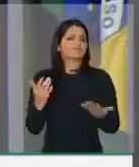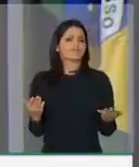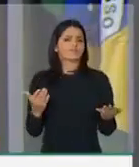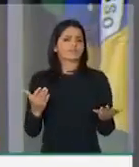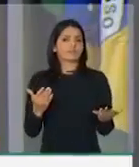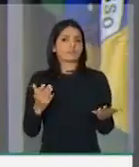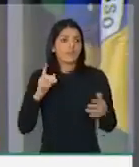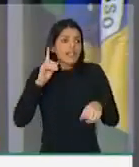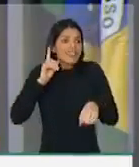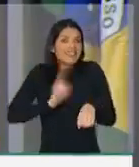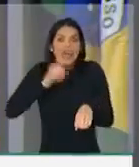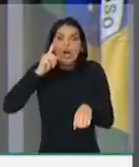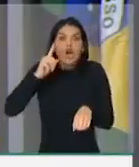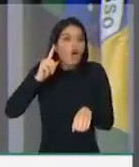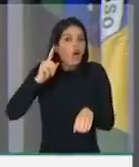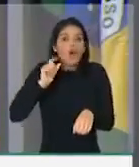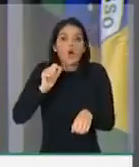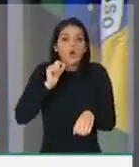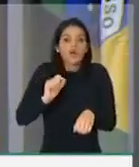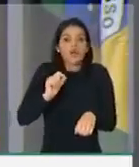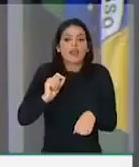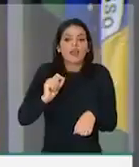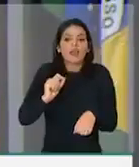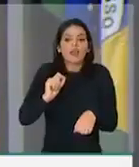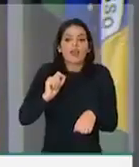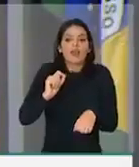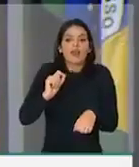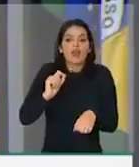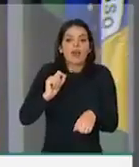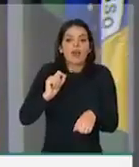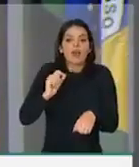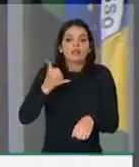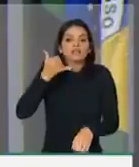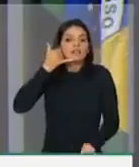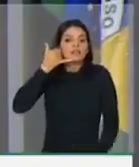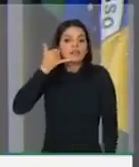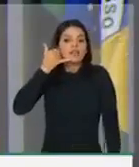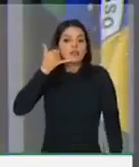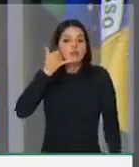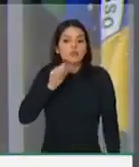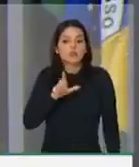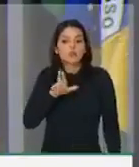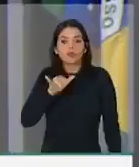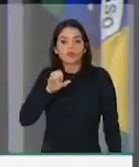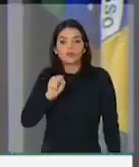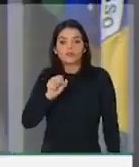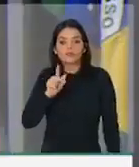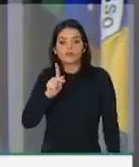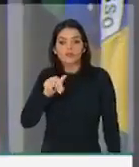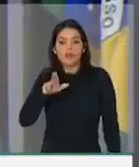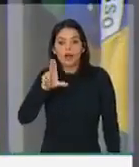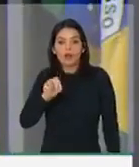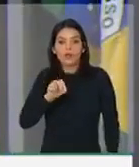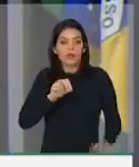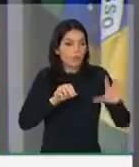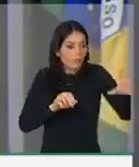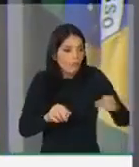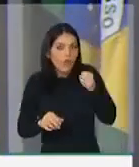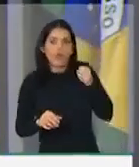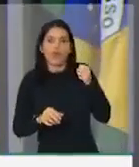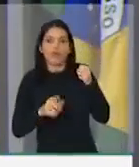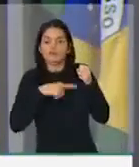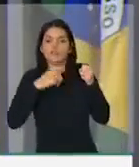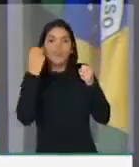o time exatamente mandaram recolher o celular do senhor Luiz Paulo domingueti é grave